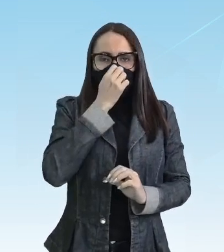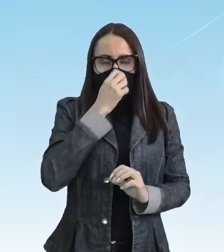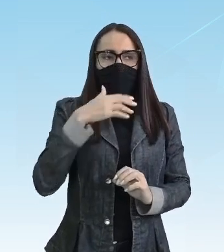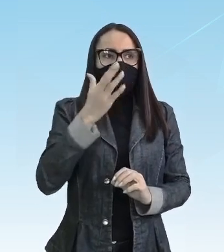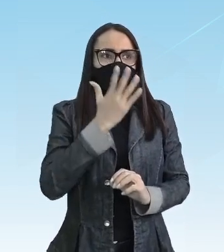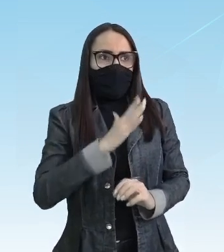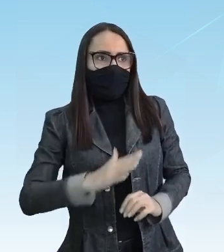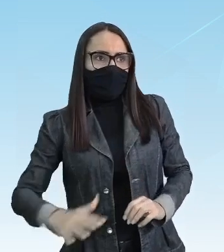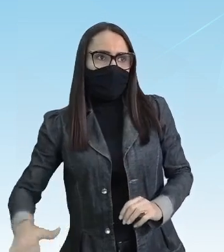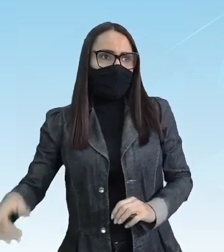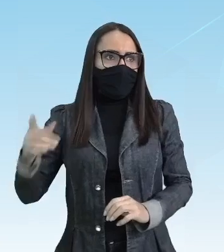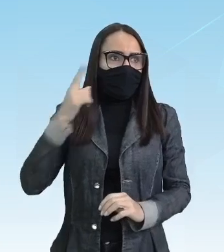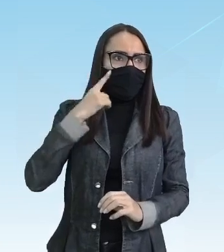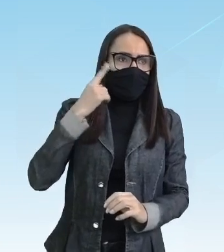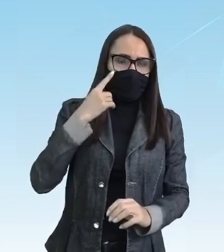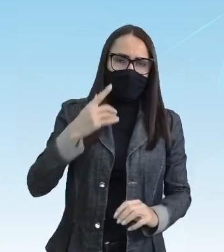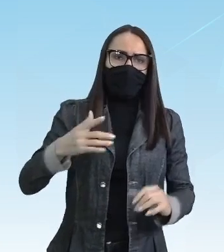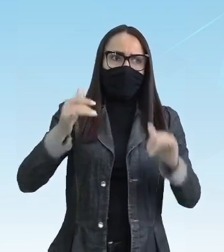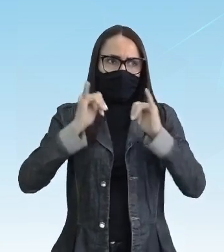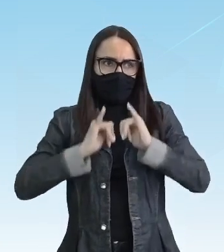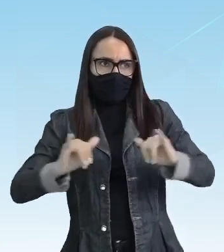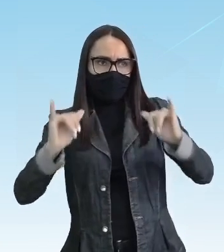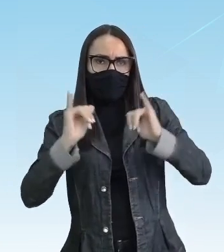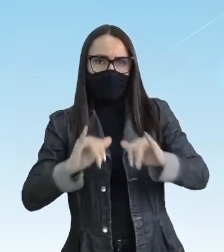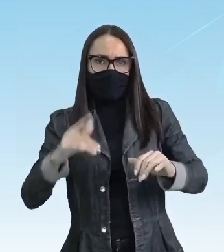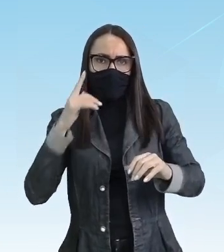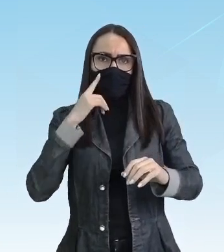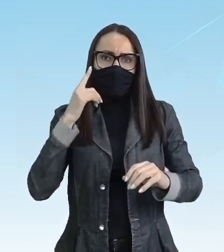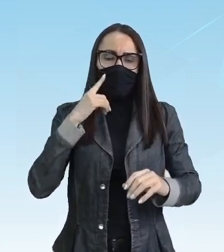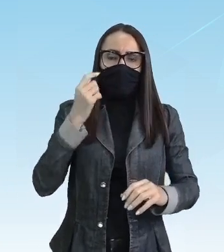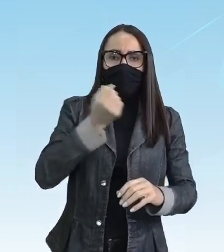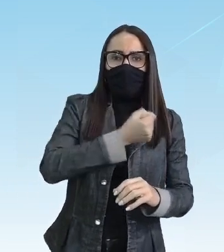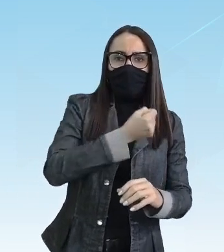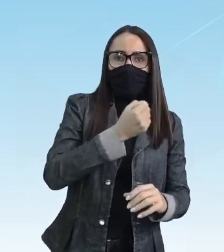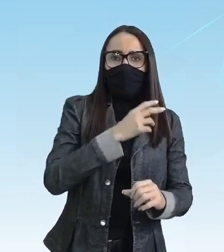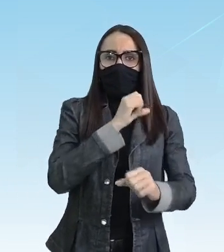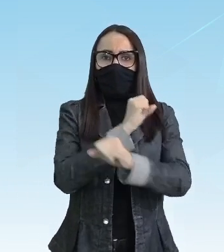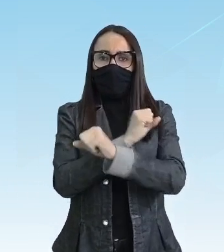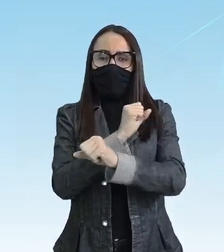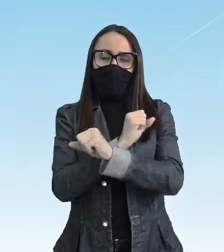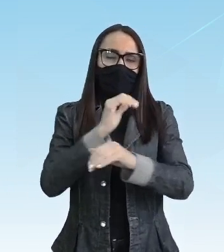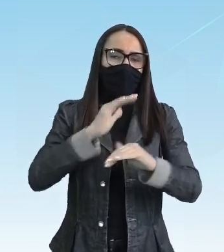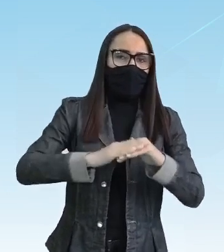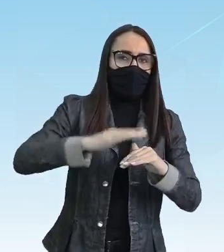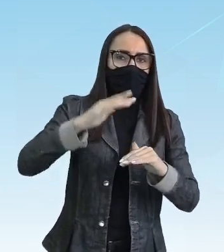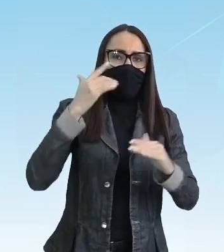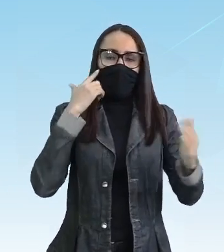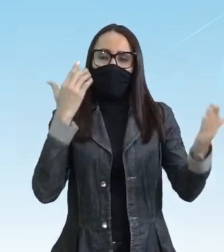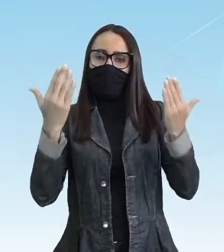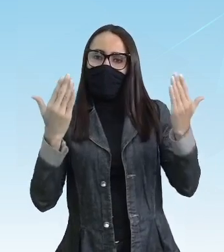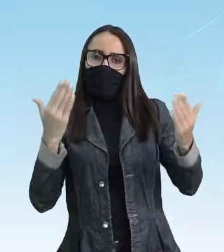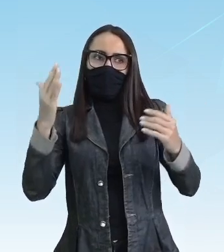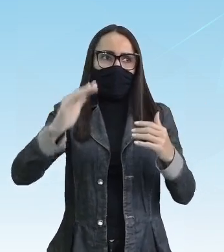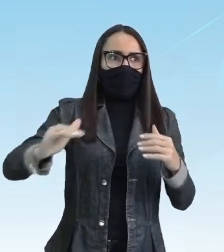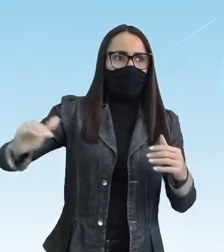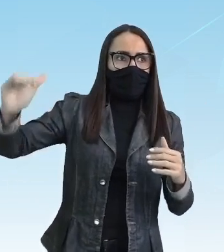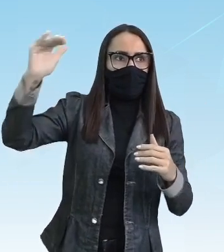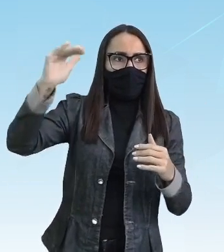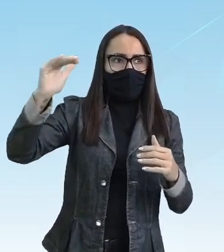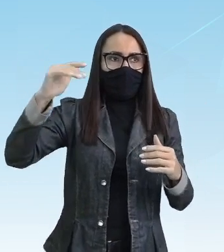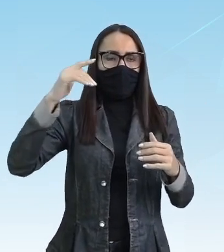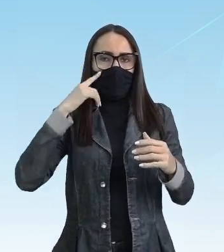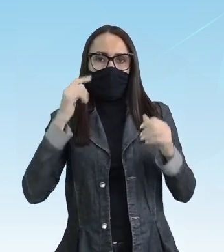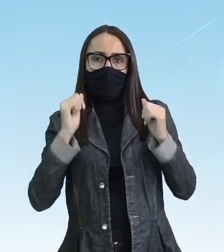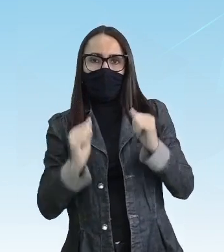crianças, observa bem essa informação. O número de ossos é maior do que nos adultos, podendo